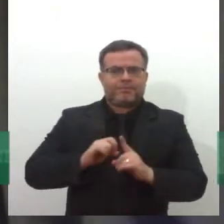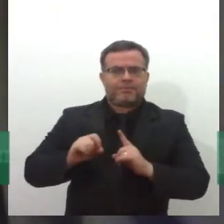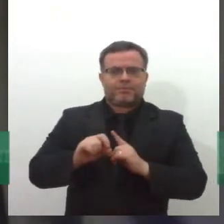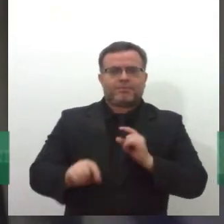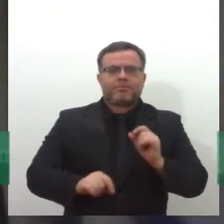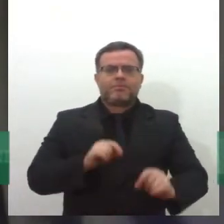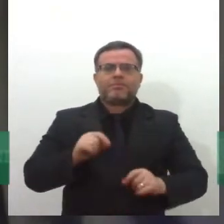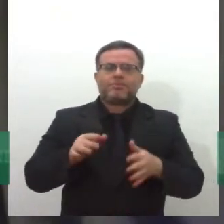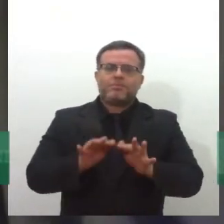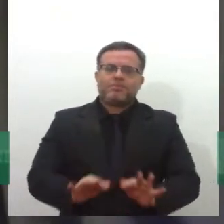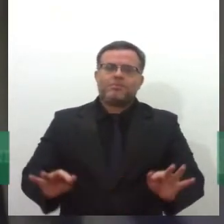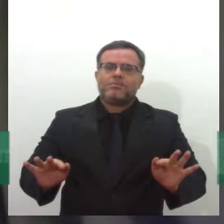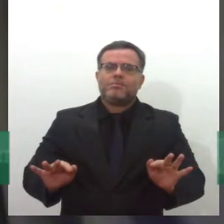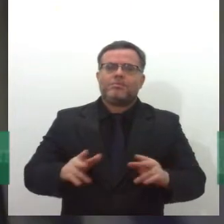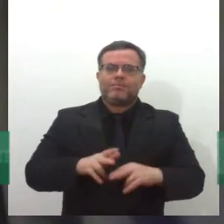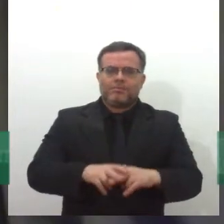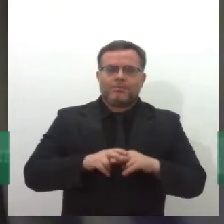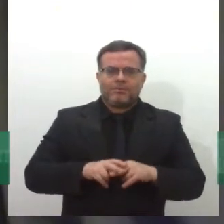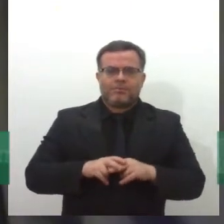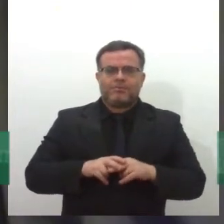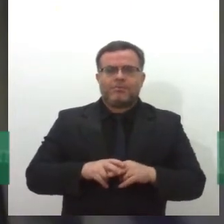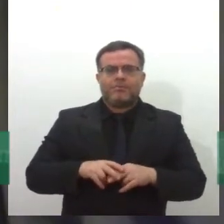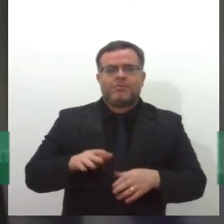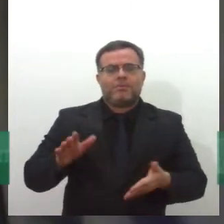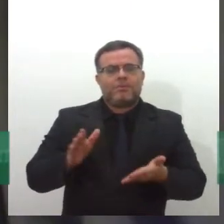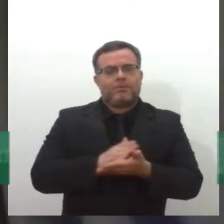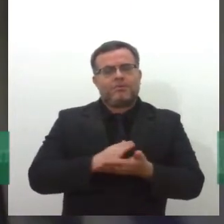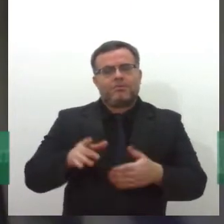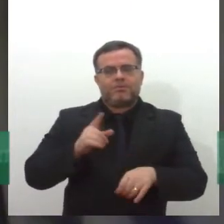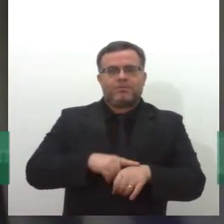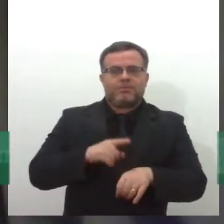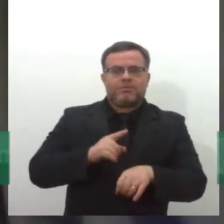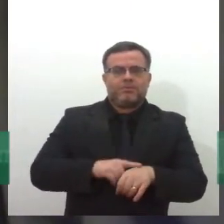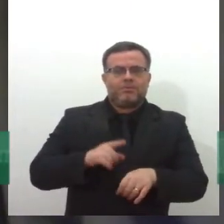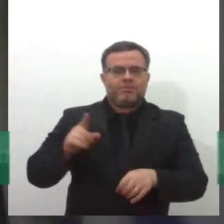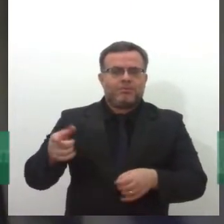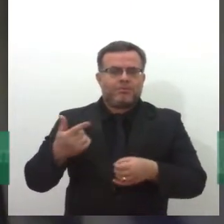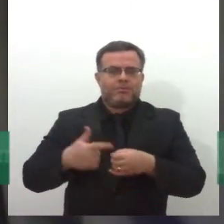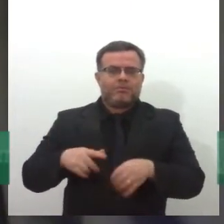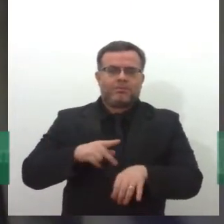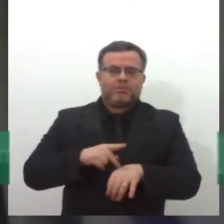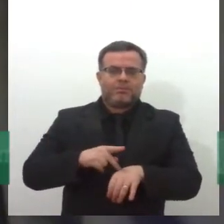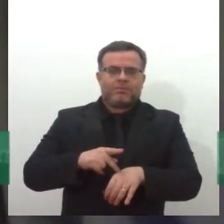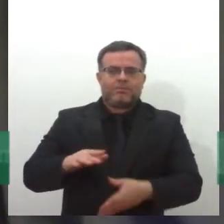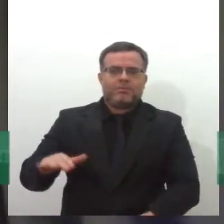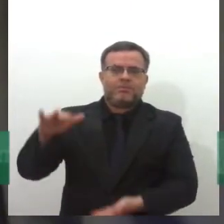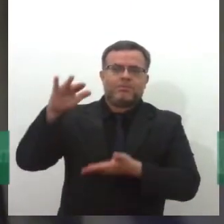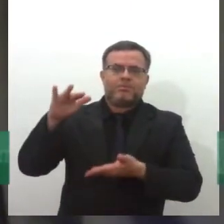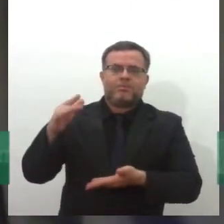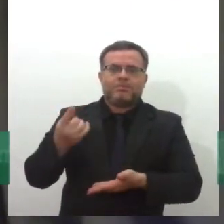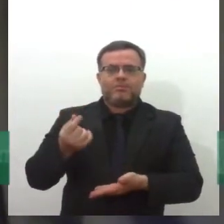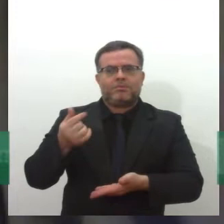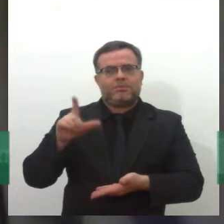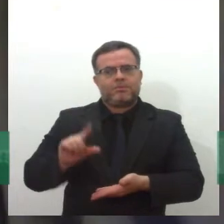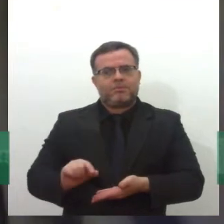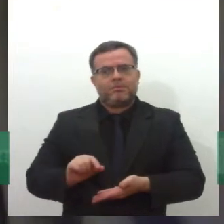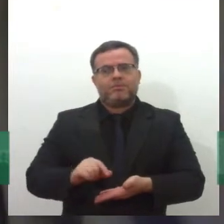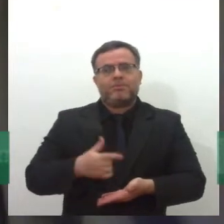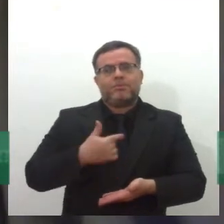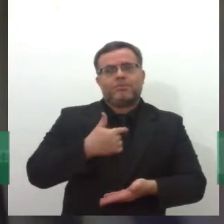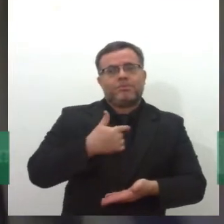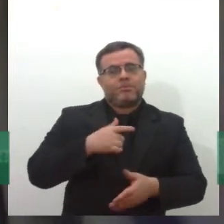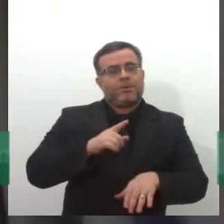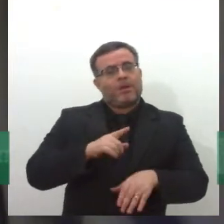ele é cíclico, então, em determinados momentos, o barril do petróleo está barato, outros momentos, ele está caro, né? E isso é dinâmica do